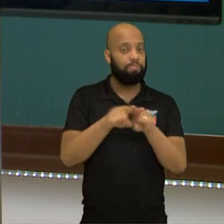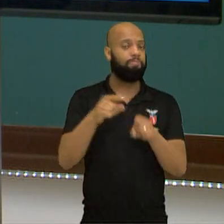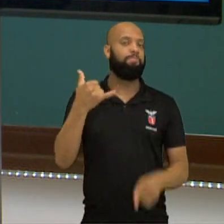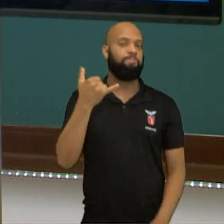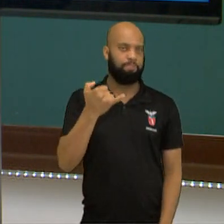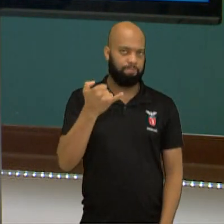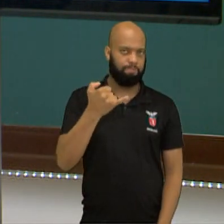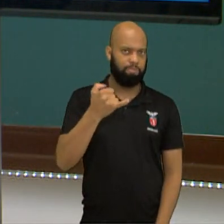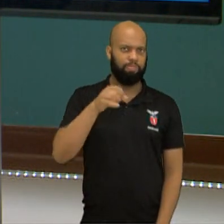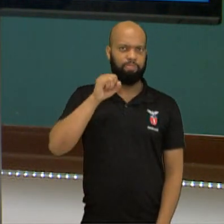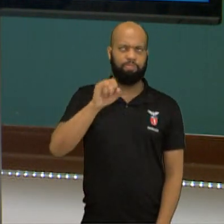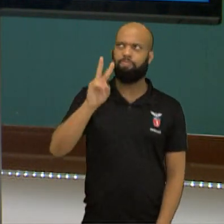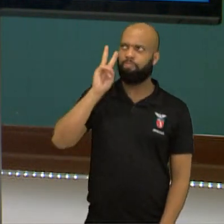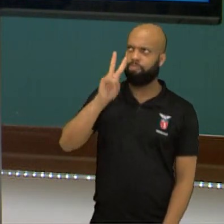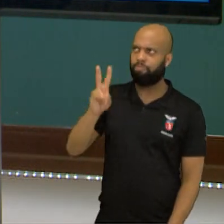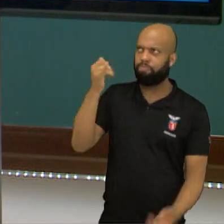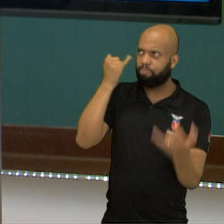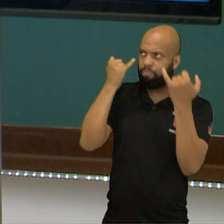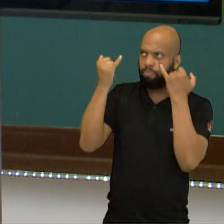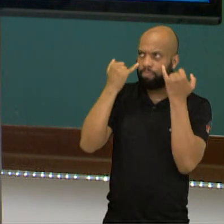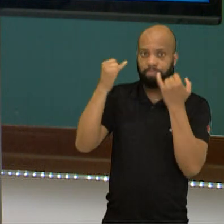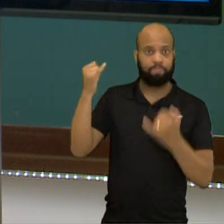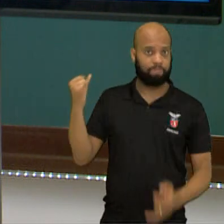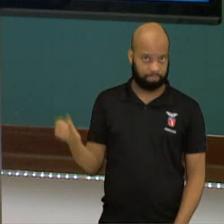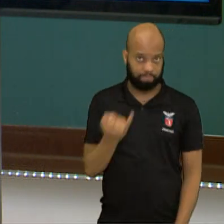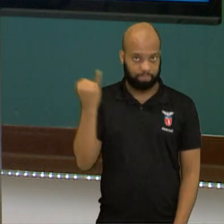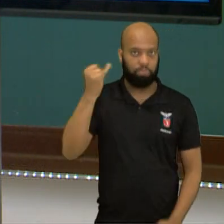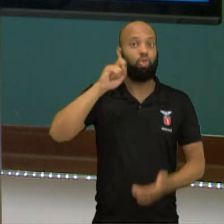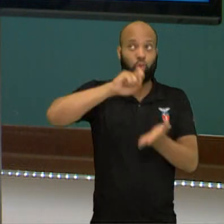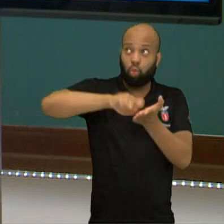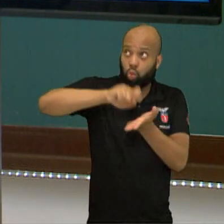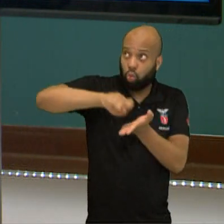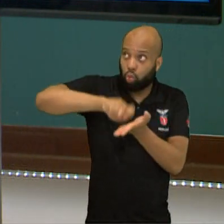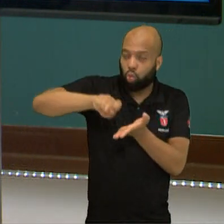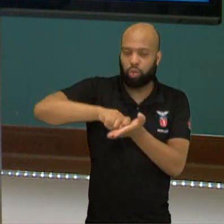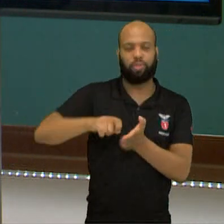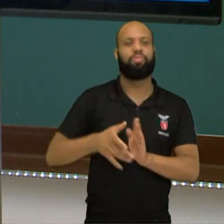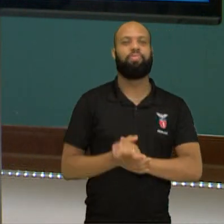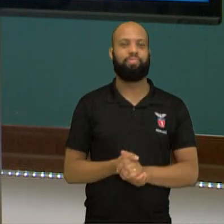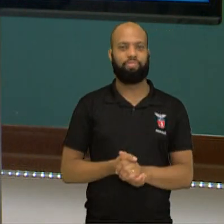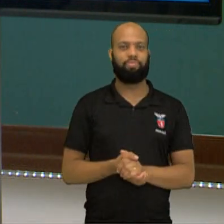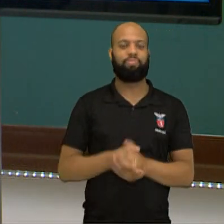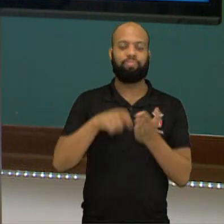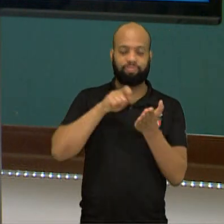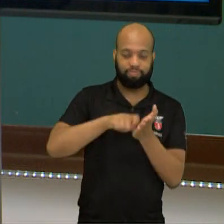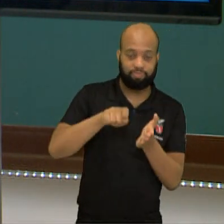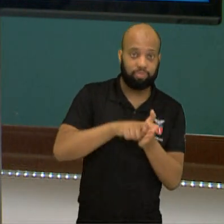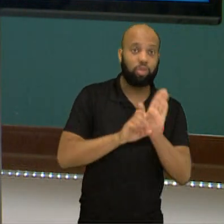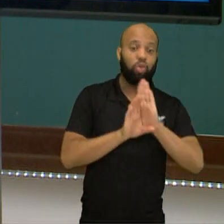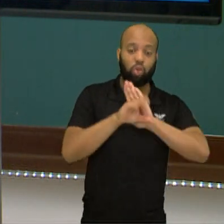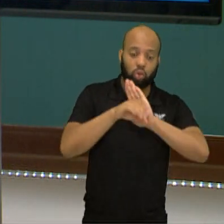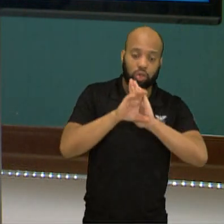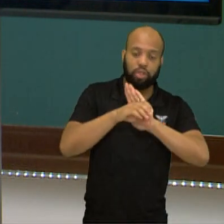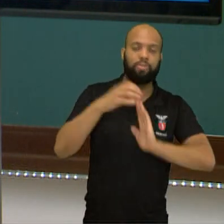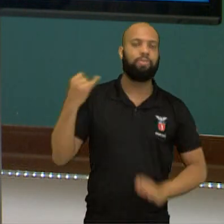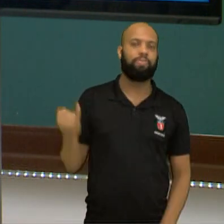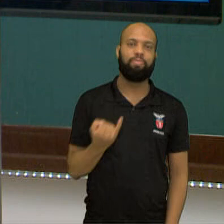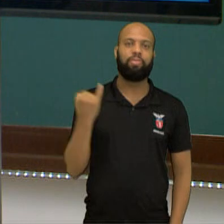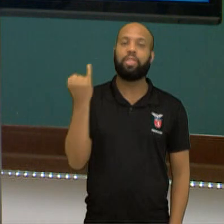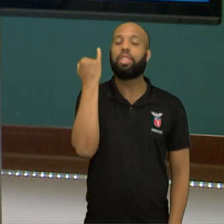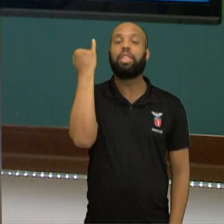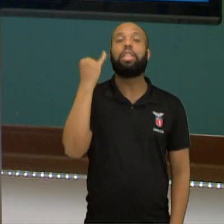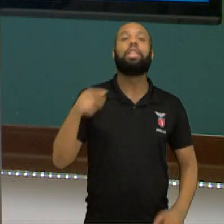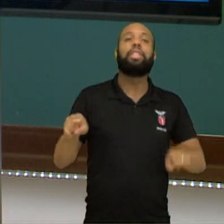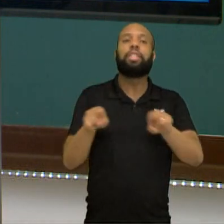importantes dessa aula para você dar prosseguimento, continuar seus estudos. Então anote conceitos importantes, ideias que nós